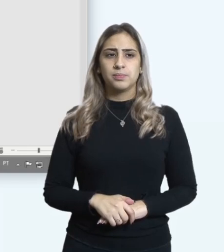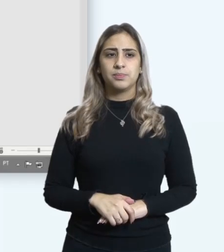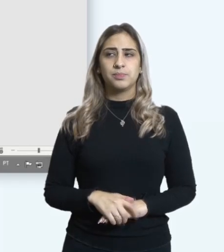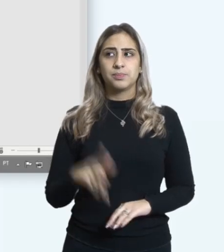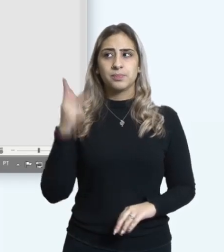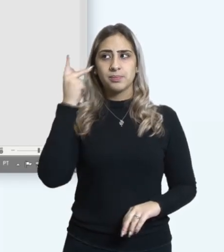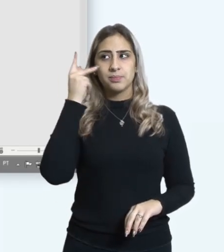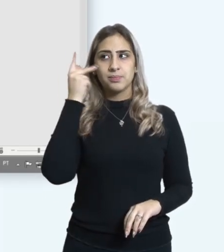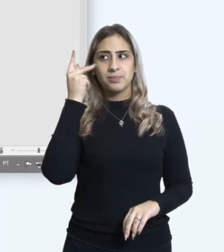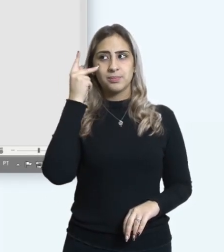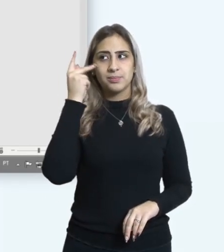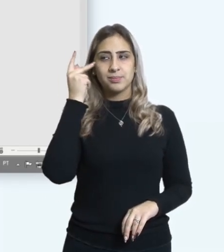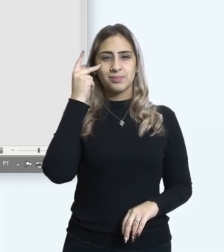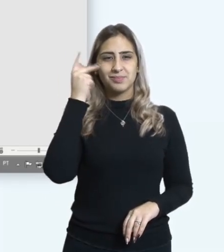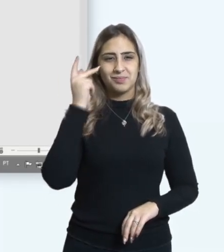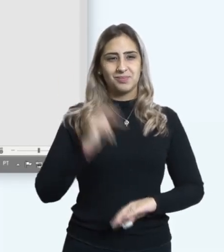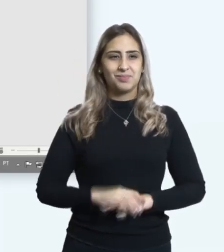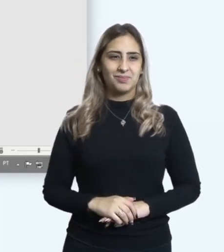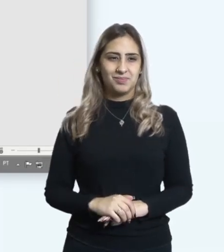Paulo,